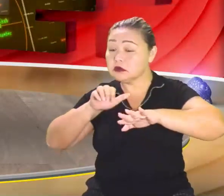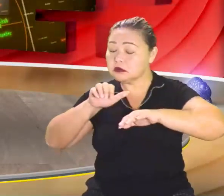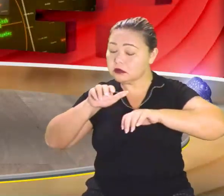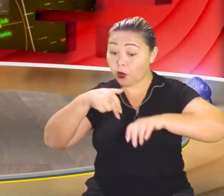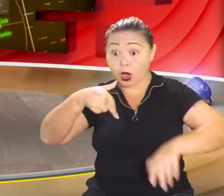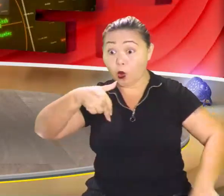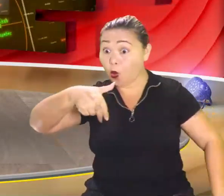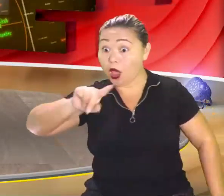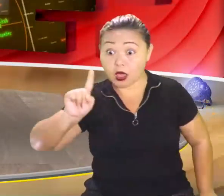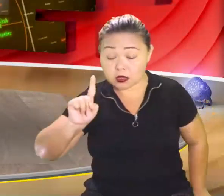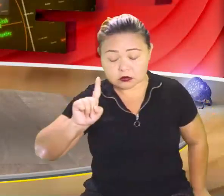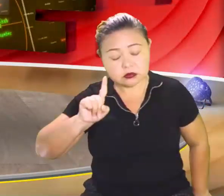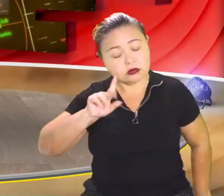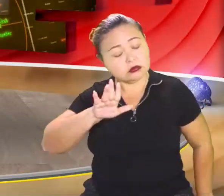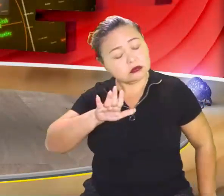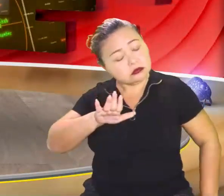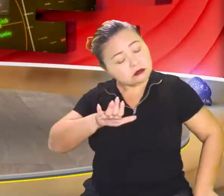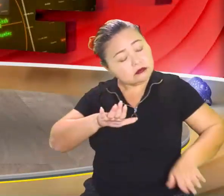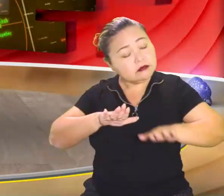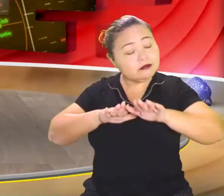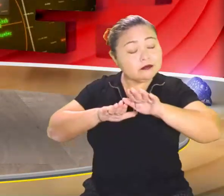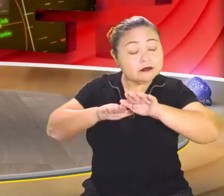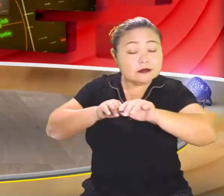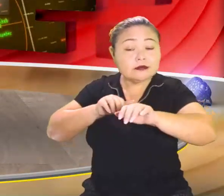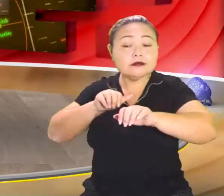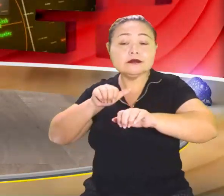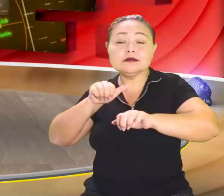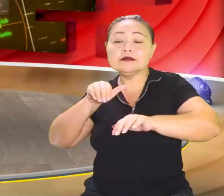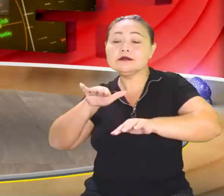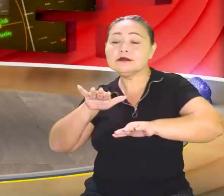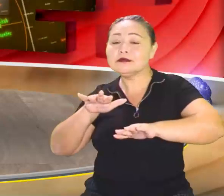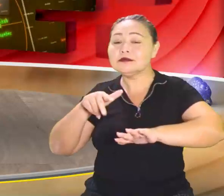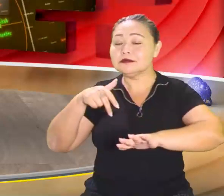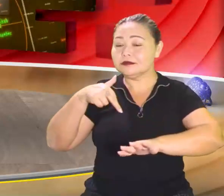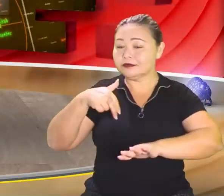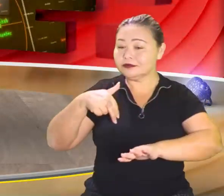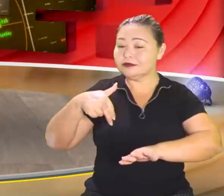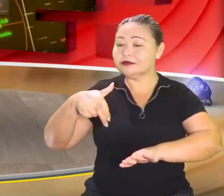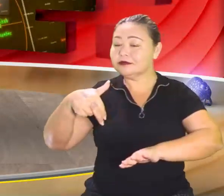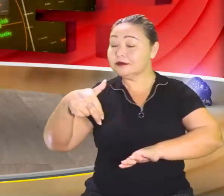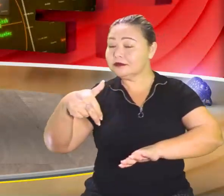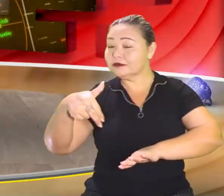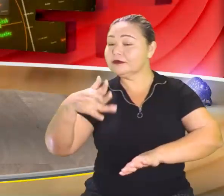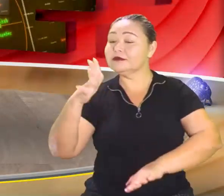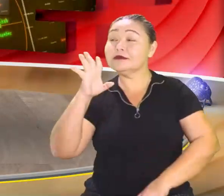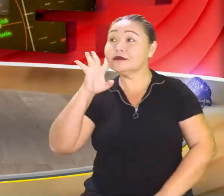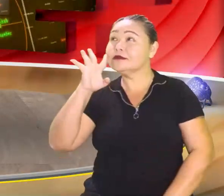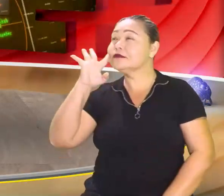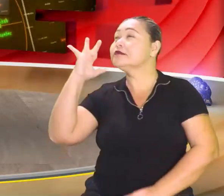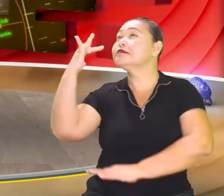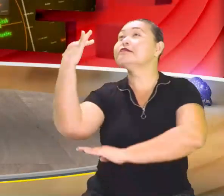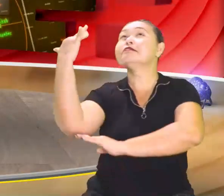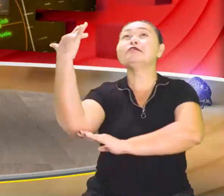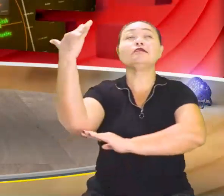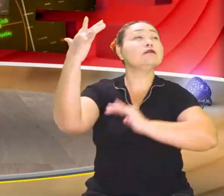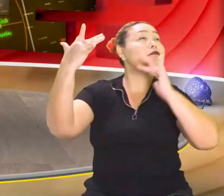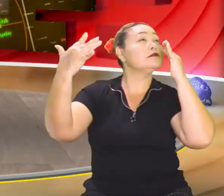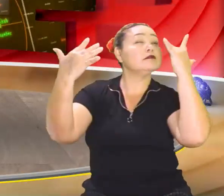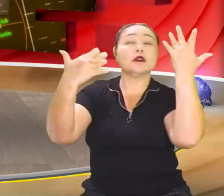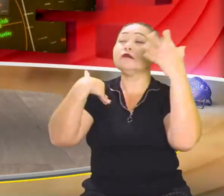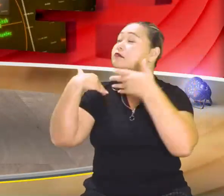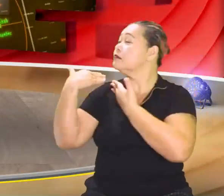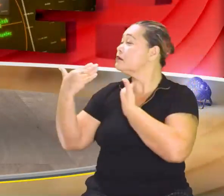né? É caminhada, e aquela caminhada, sabe quando você vai caminhar, você tá ali naquela estrada bacana, arborizada, você